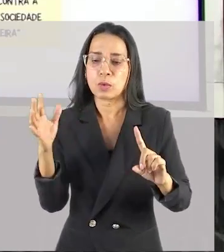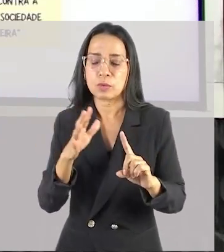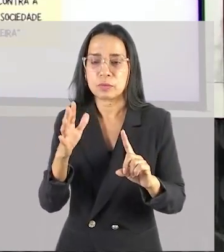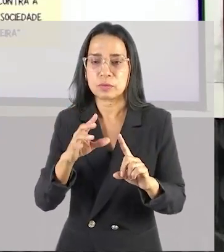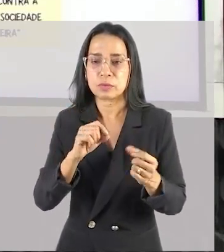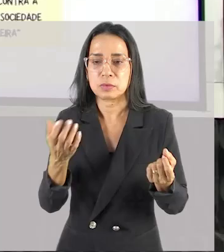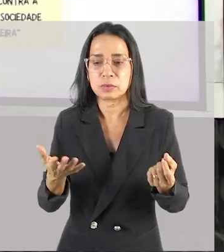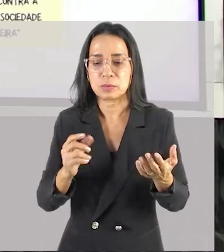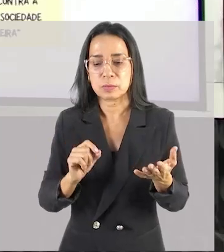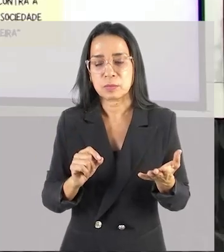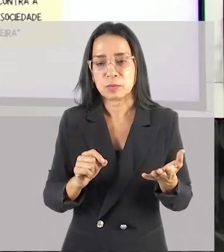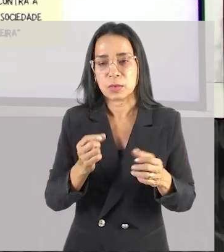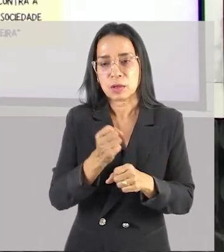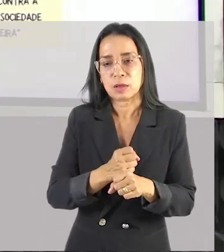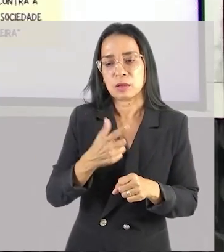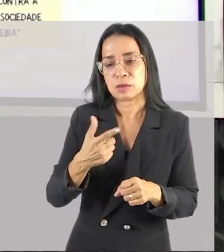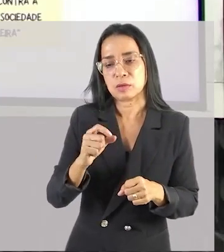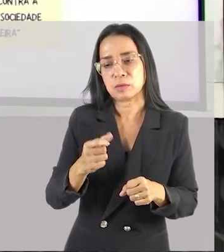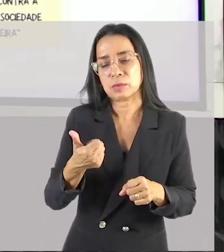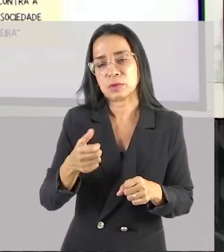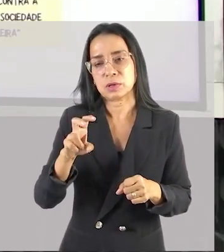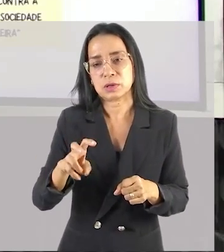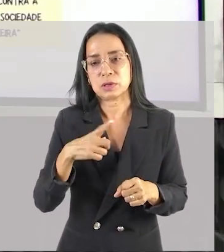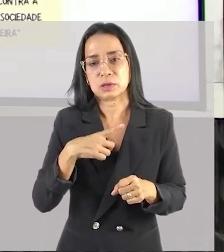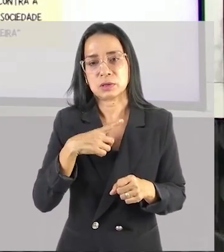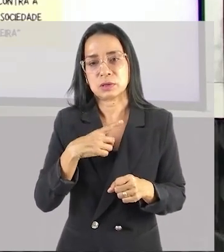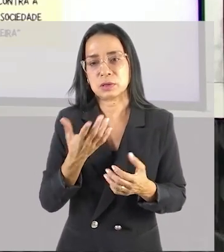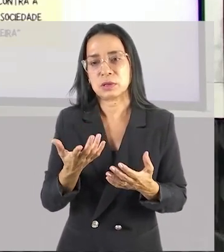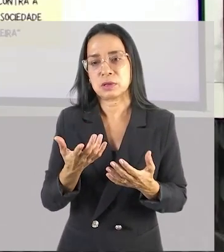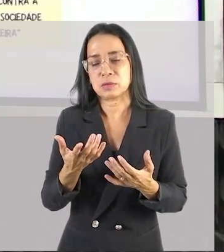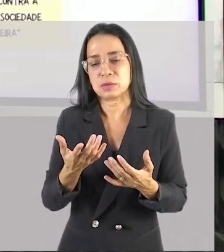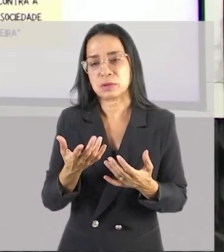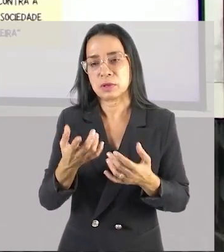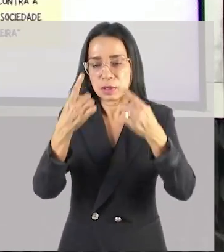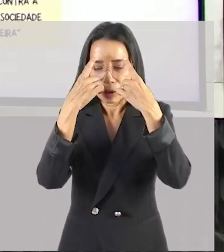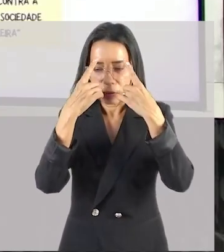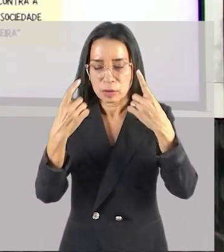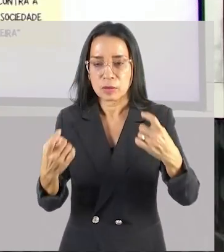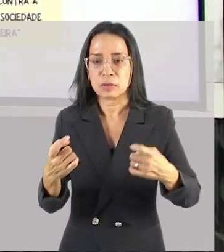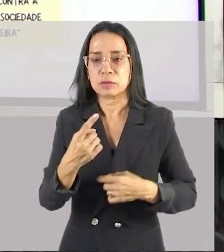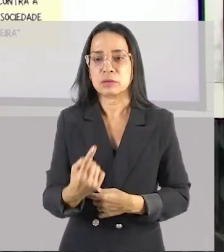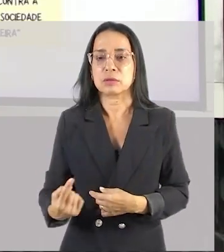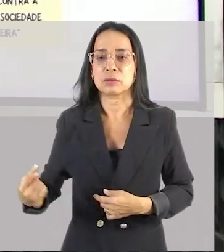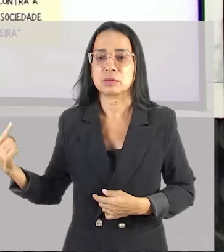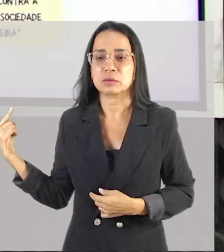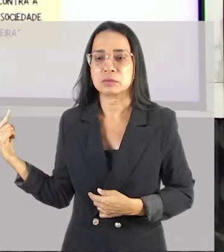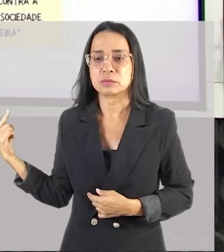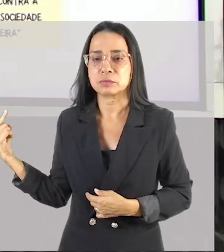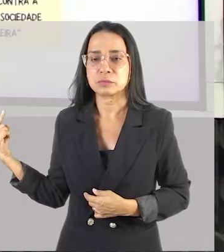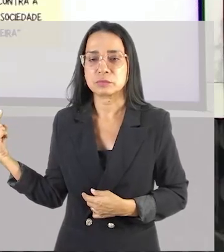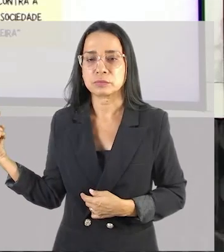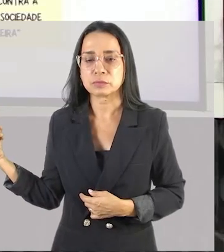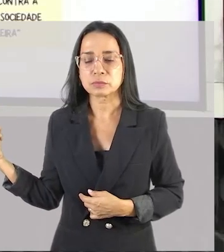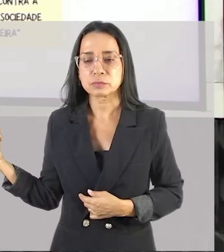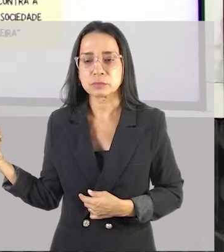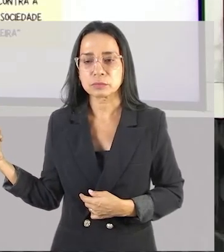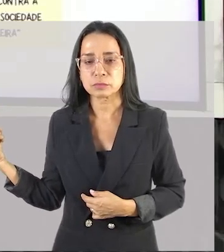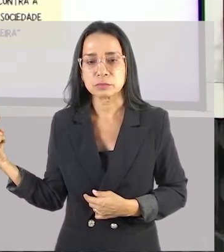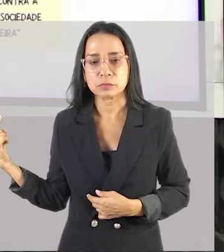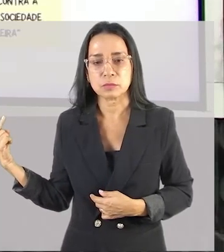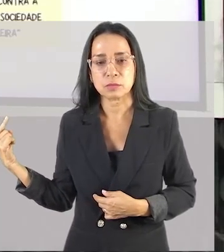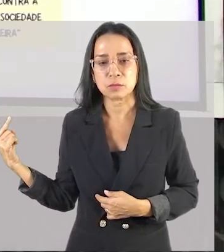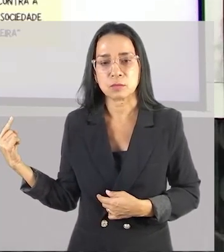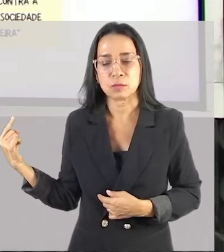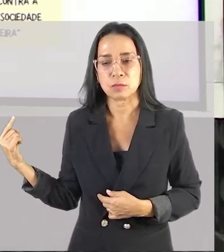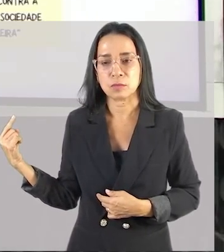interessante, né? Em 2015, a gente tem violência também, né? Cidadania, mas também o eixo social